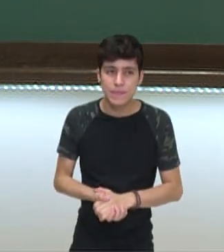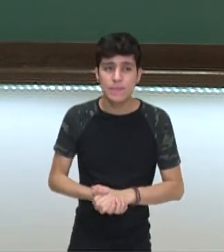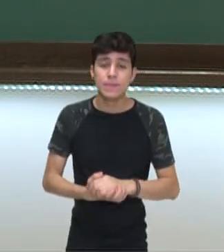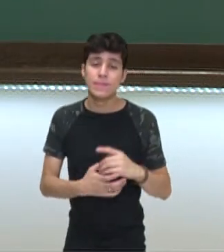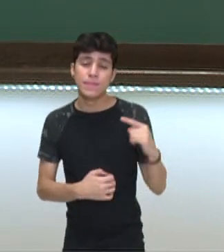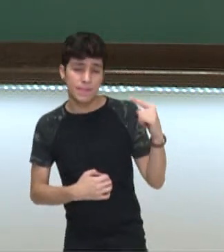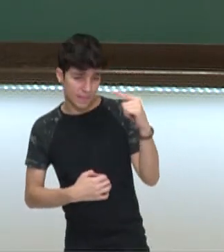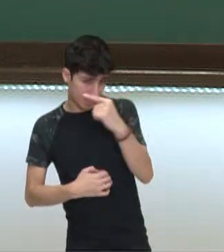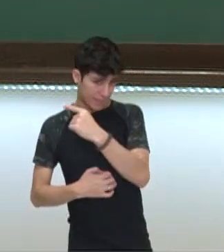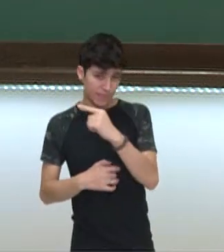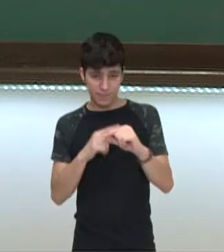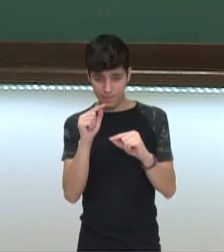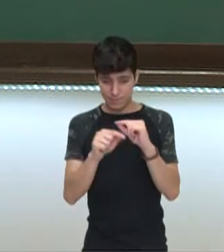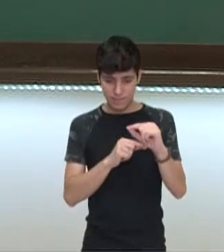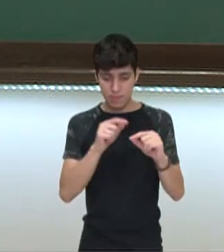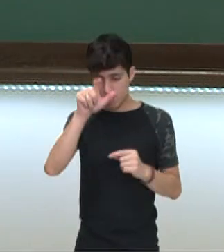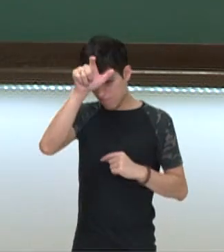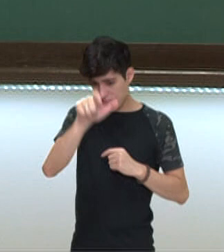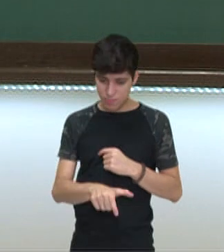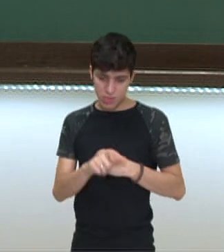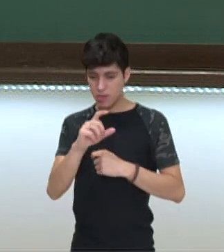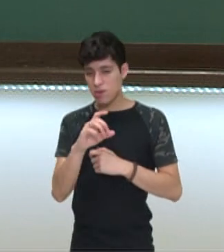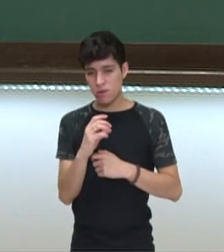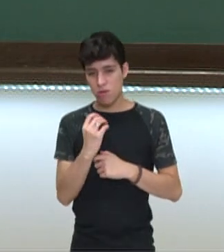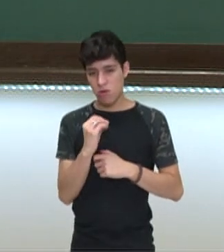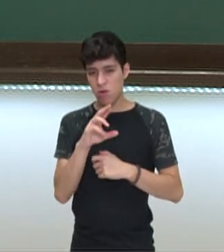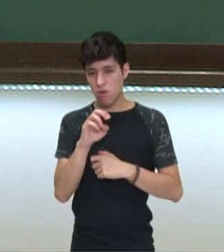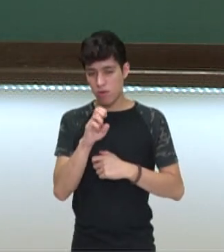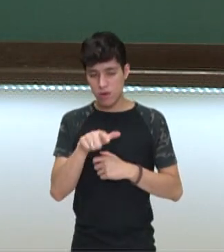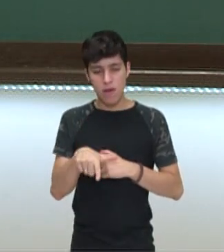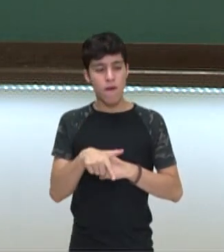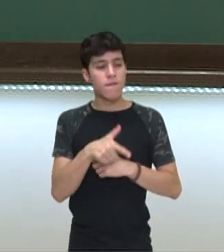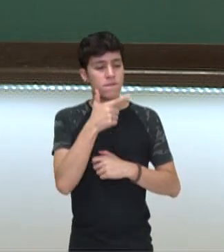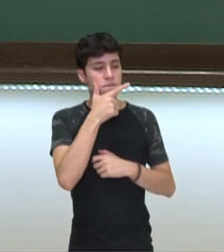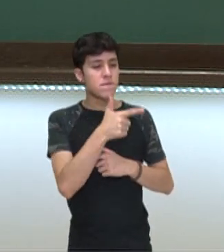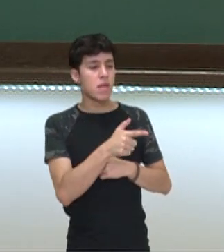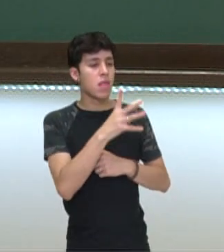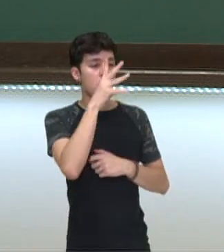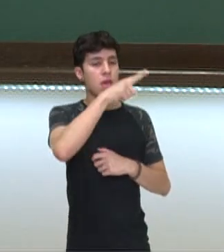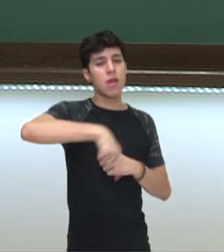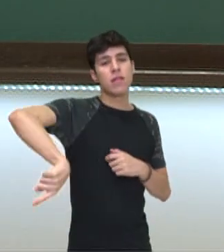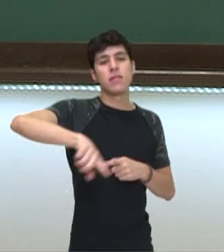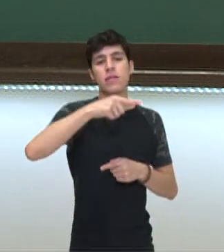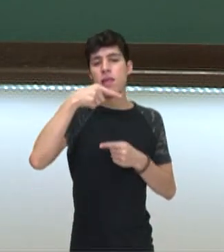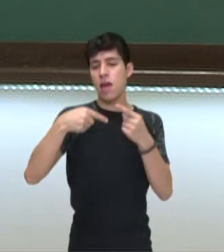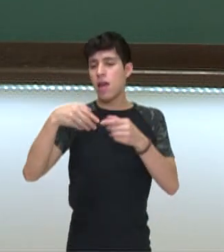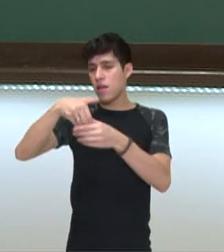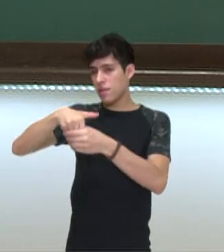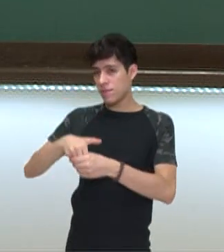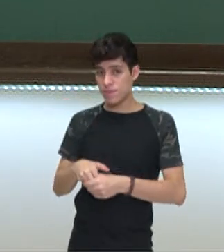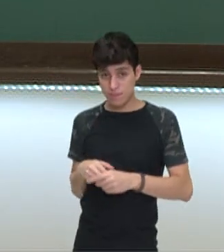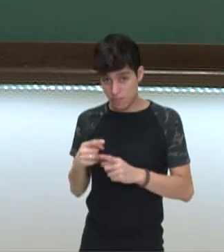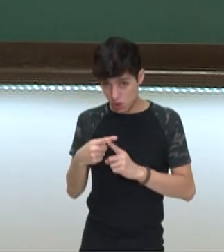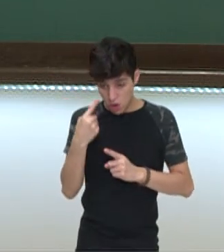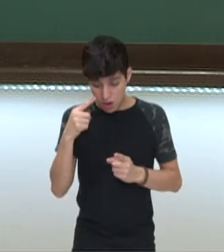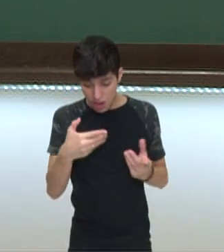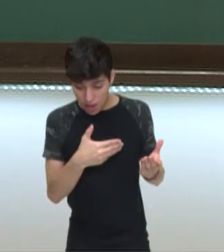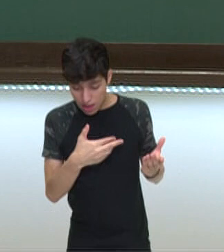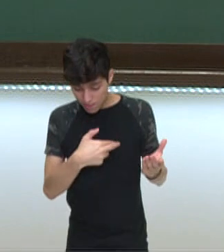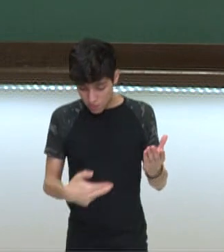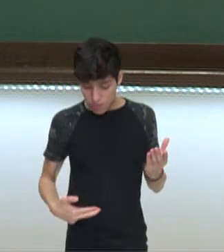ser uma prática em que os coronéis vão agir diretamente na eleição. Porque vamos lembrar que numa república, o mais importante é o